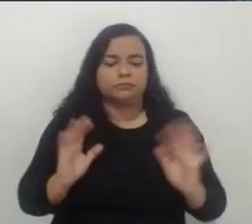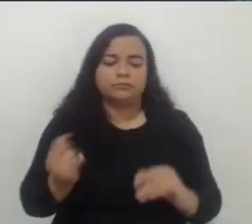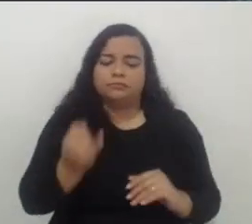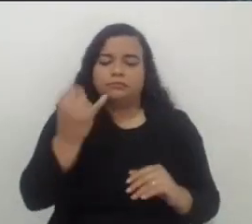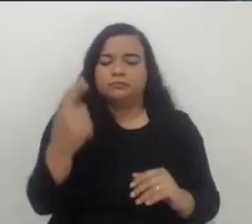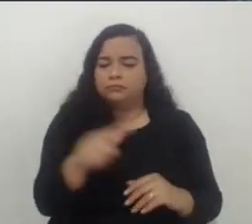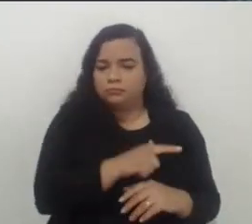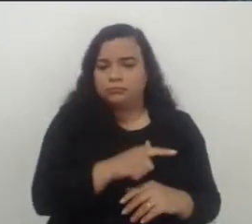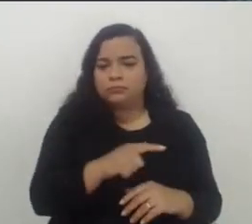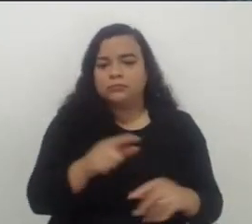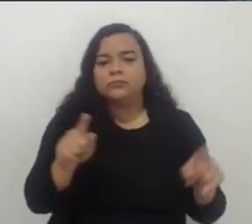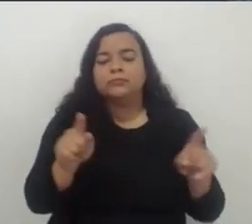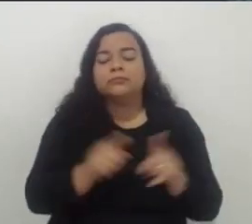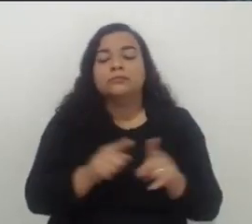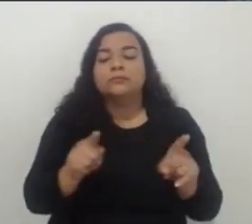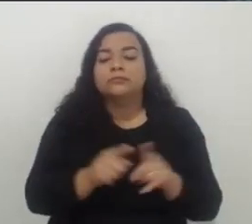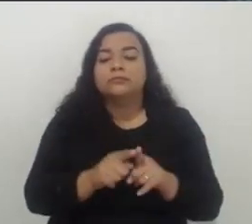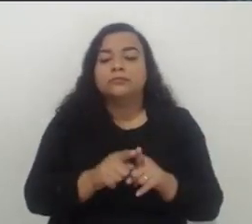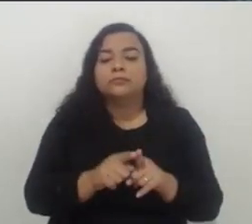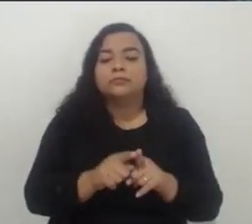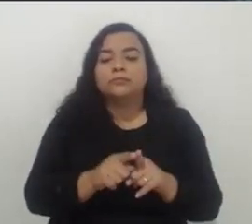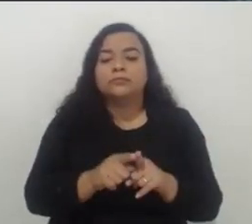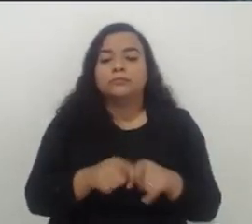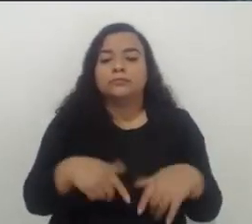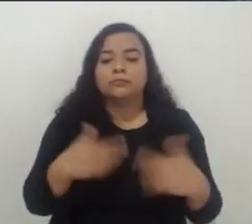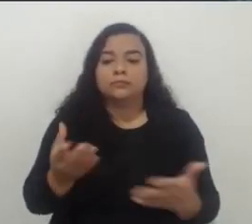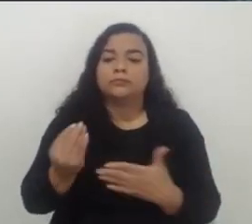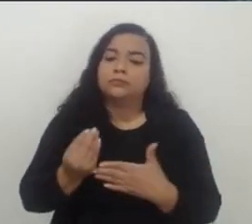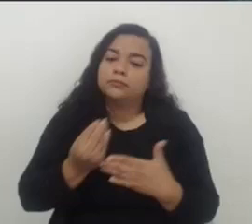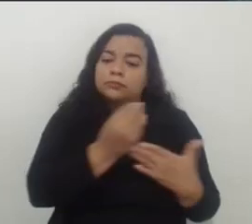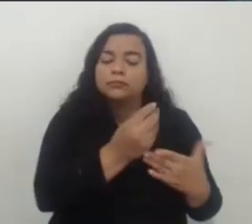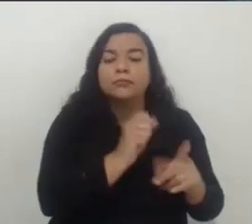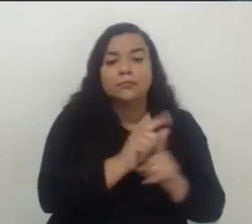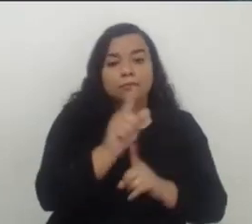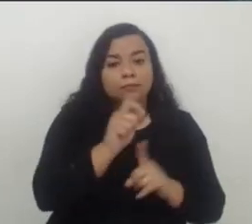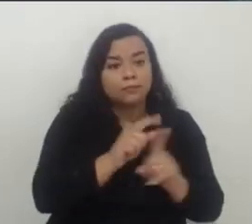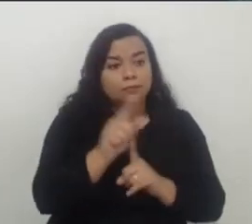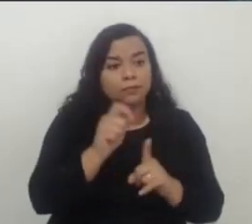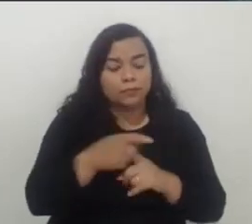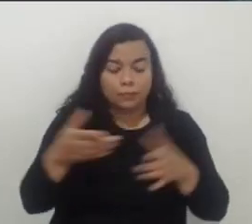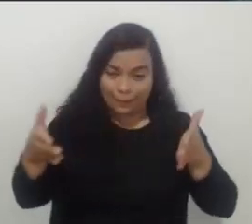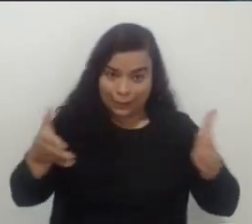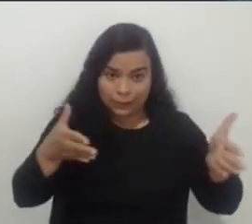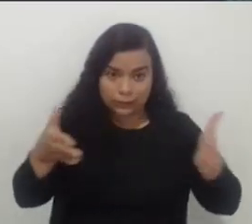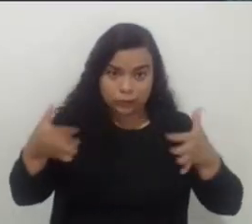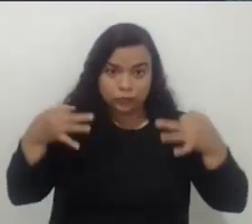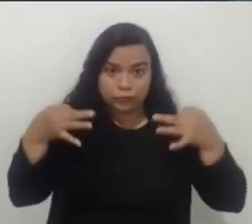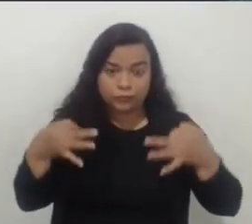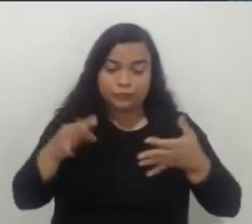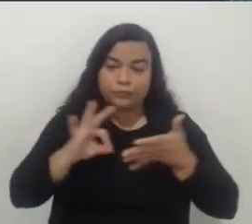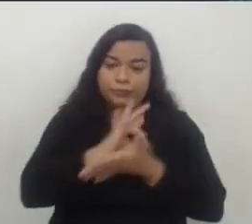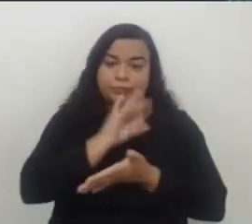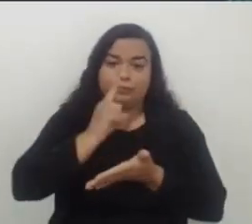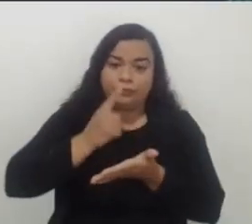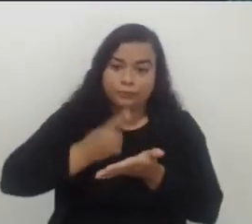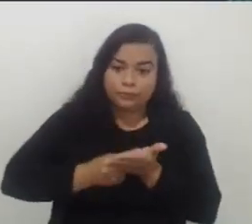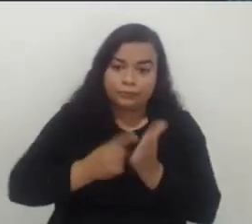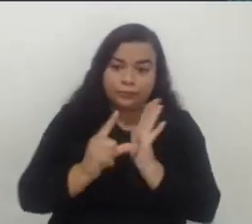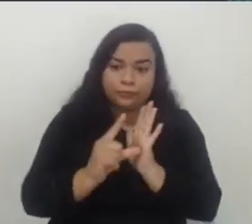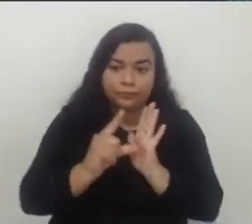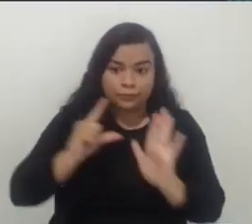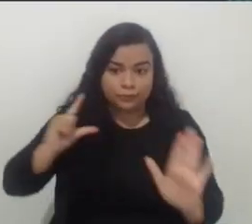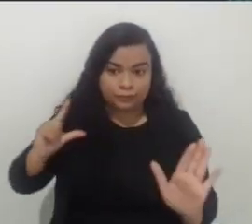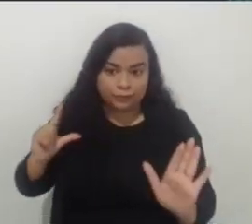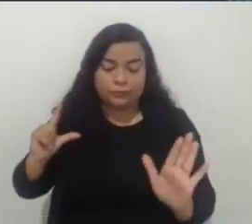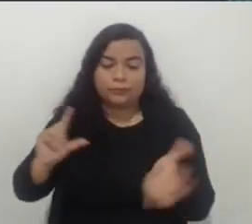que torna-se devido o aluguel referente ao período que antecedeu o